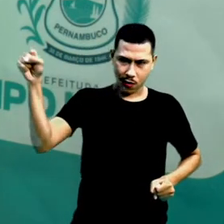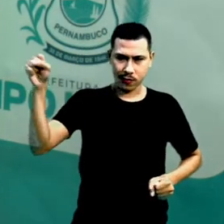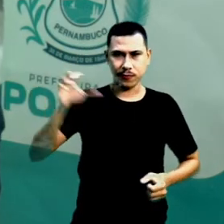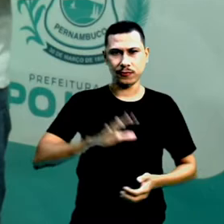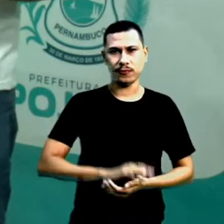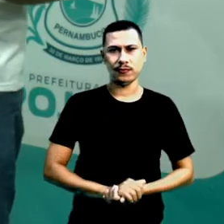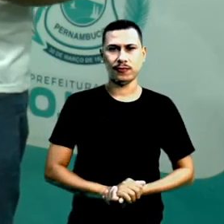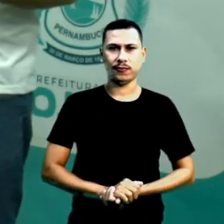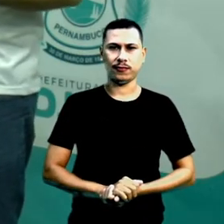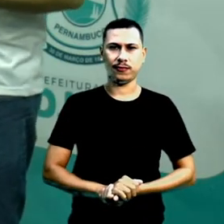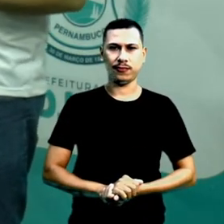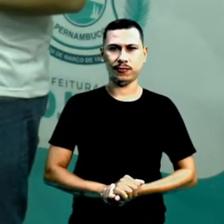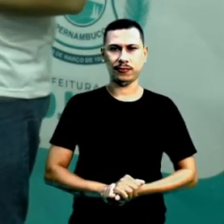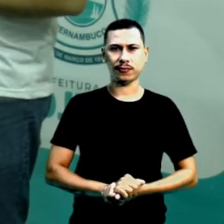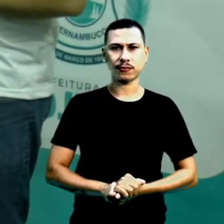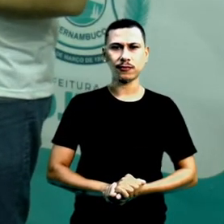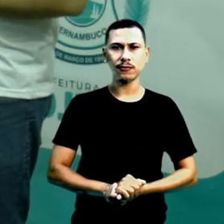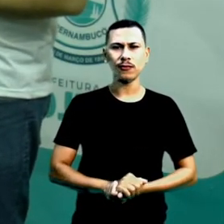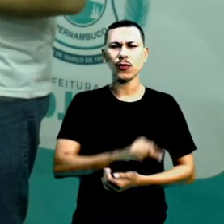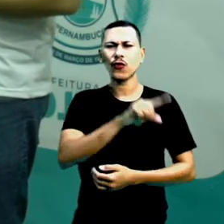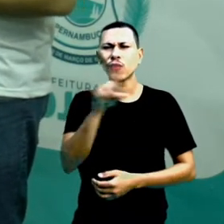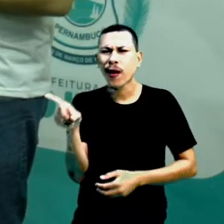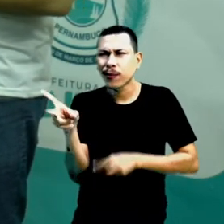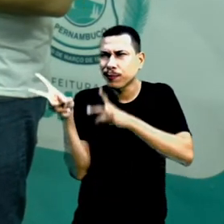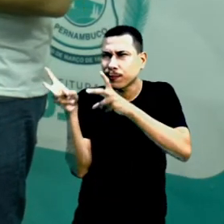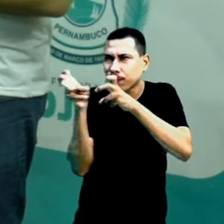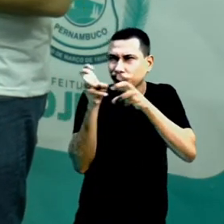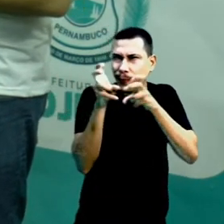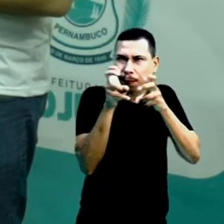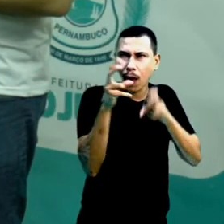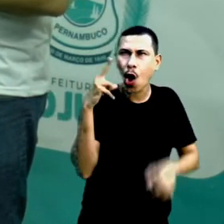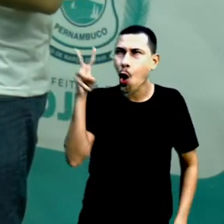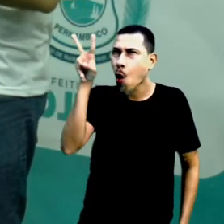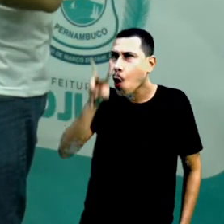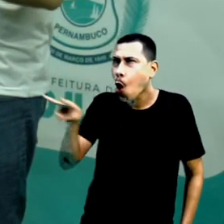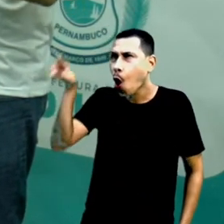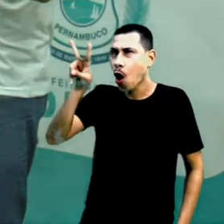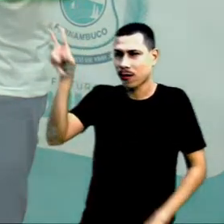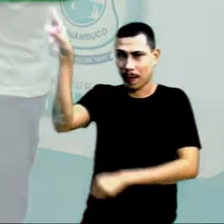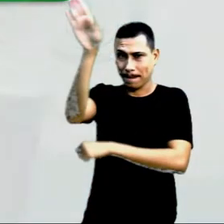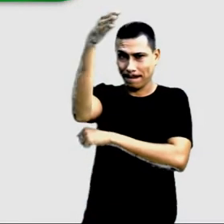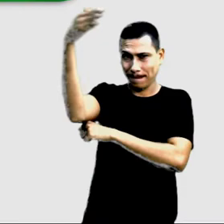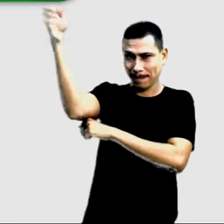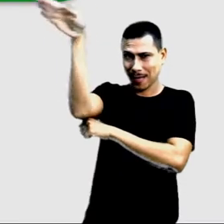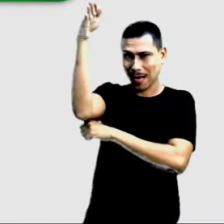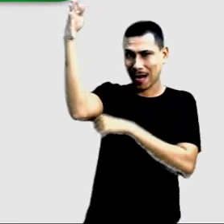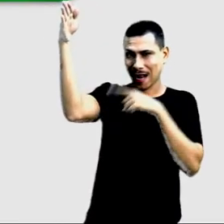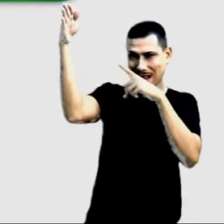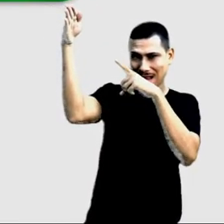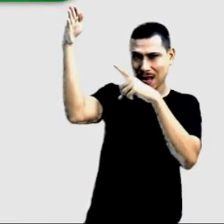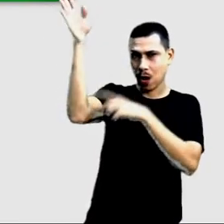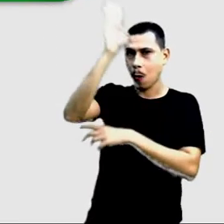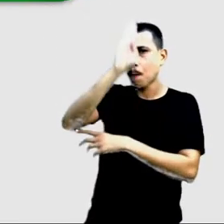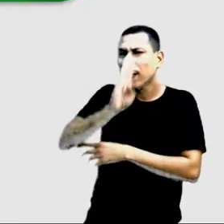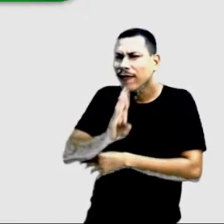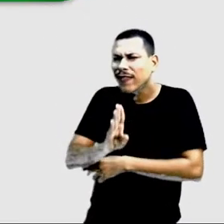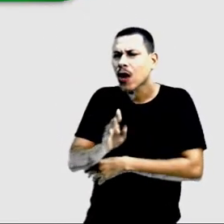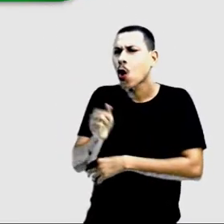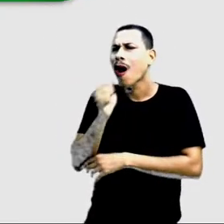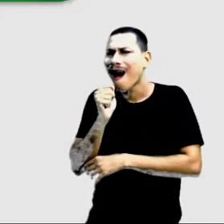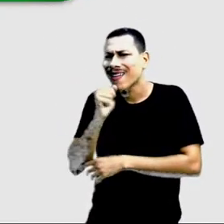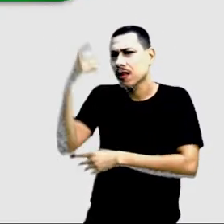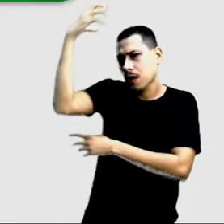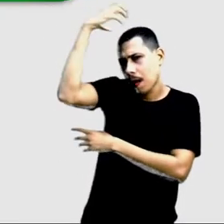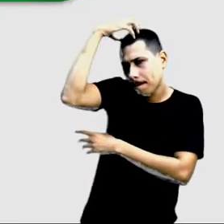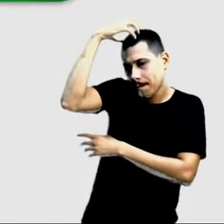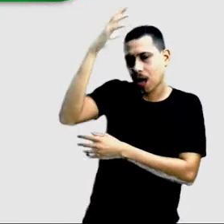de independência do Brasil. O que vocês estão vendo aqui é justamente a bandeira do Brasil Império, tá bom? Então, quando o